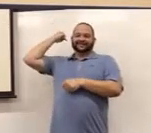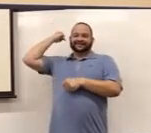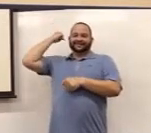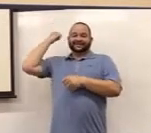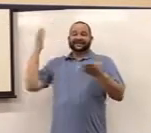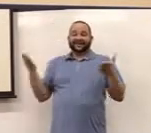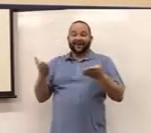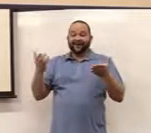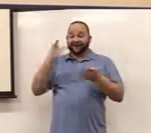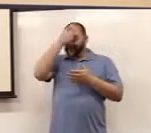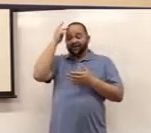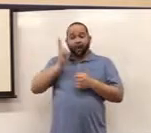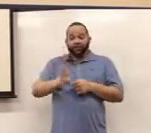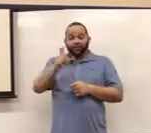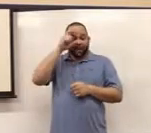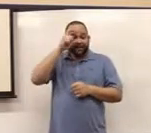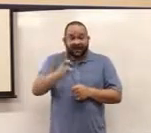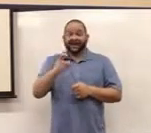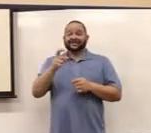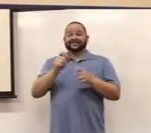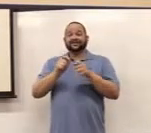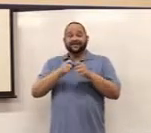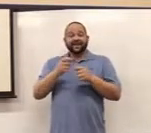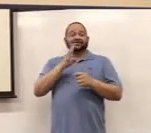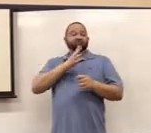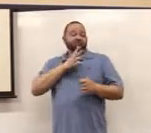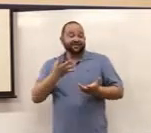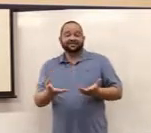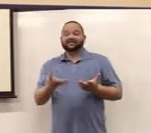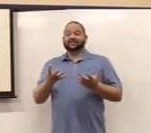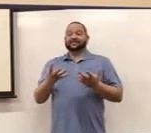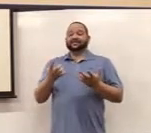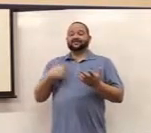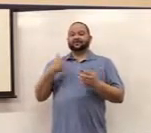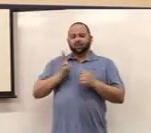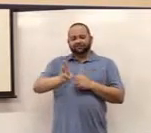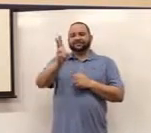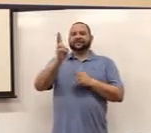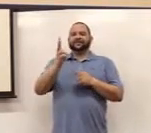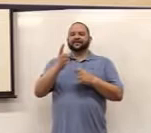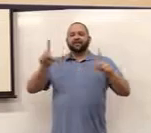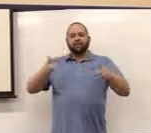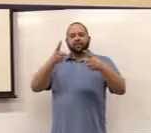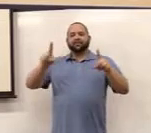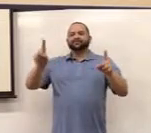interesse e ser repetida e ser tocada, e ela vai continuar sendo tocada tanto mais pra frente.